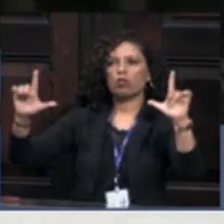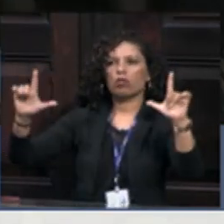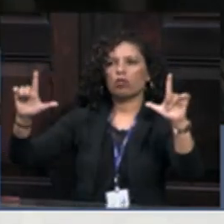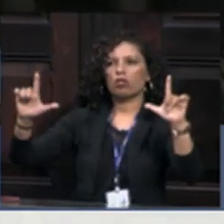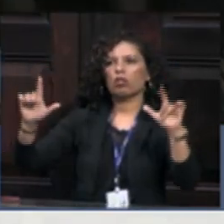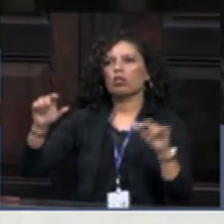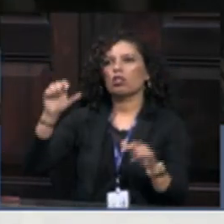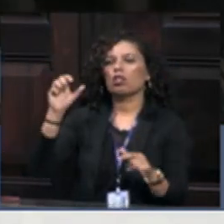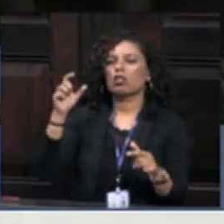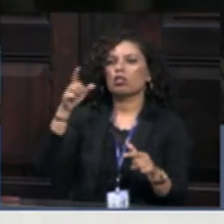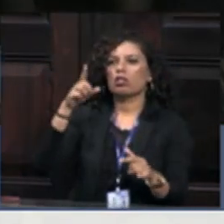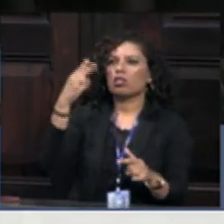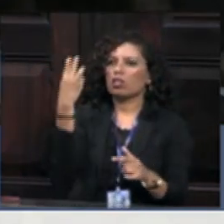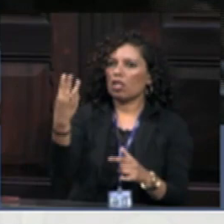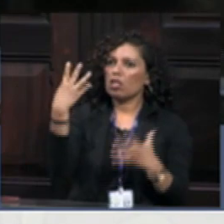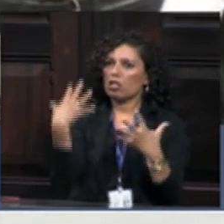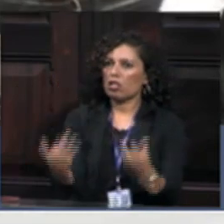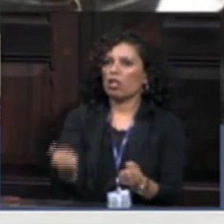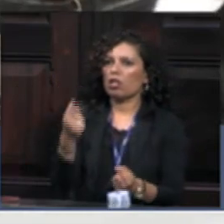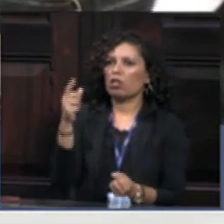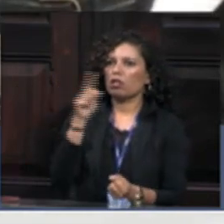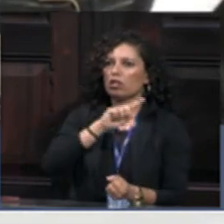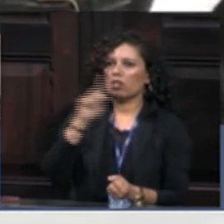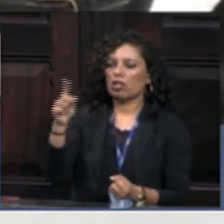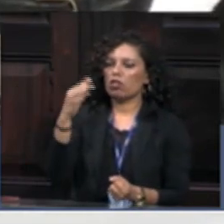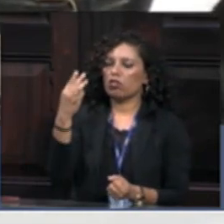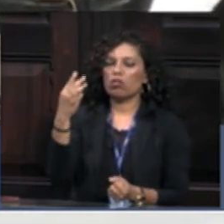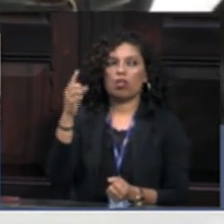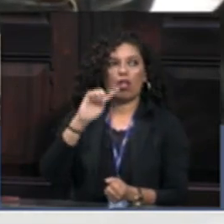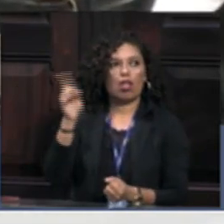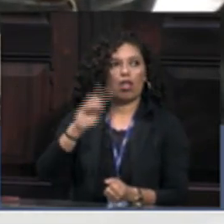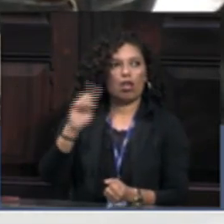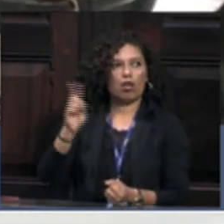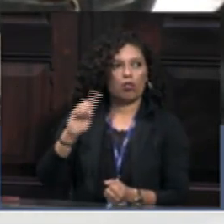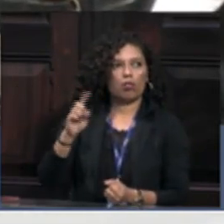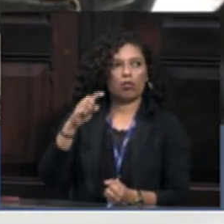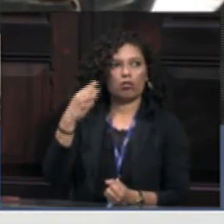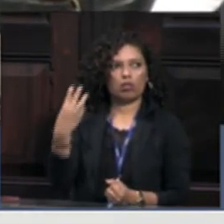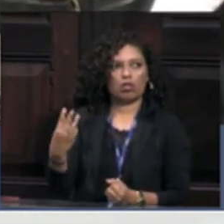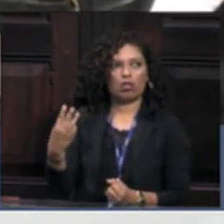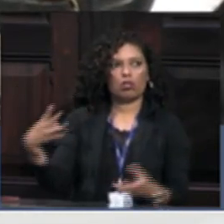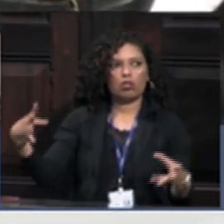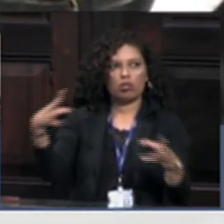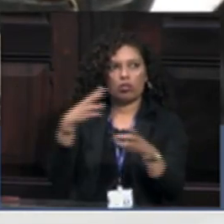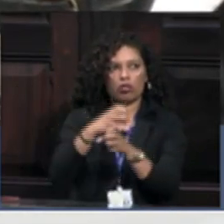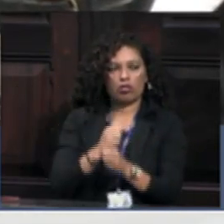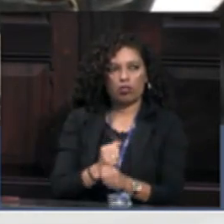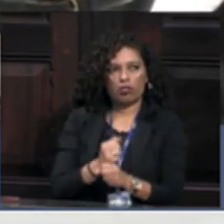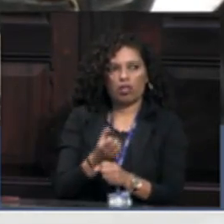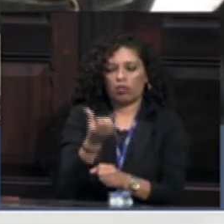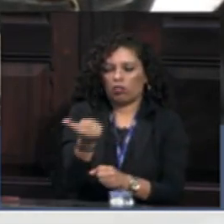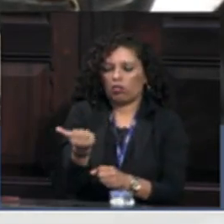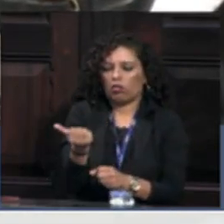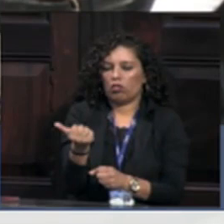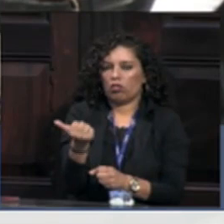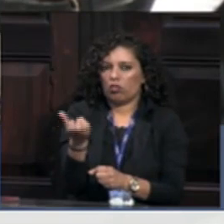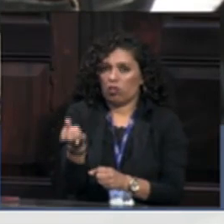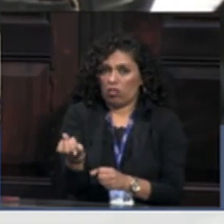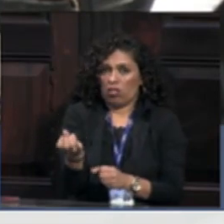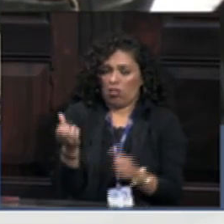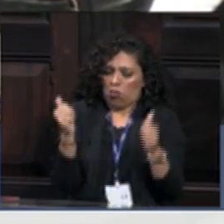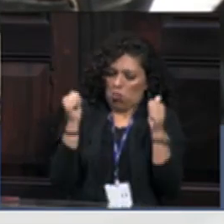22 senhores deputados, 3 sim, 3 não, nãos e 16